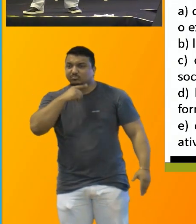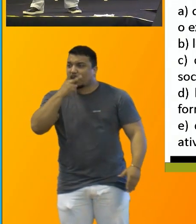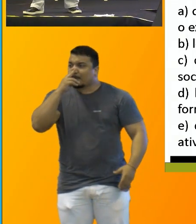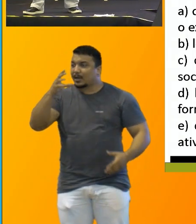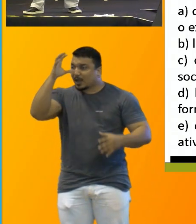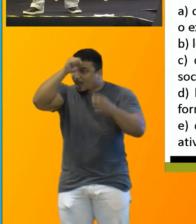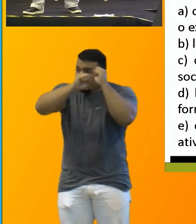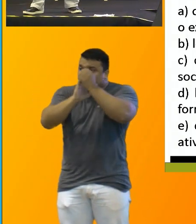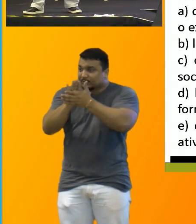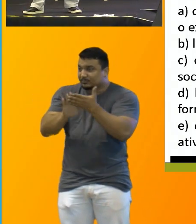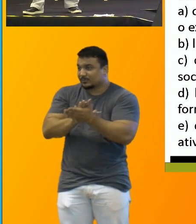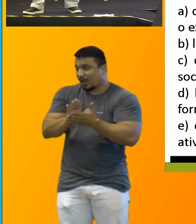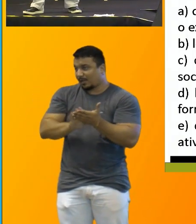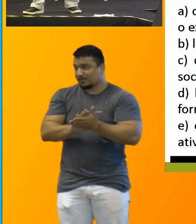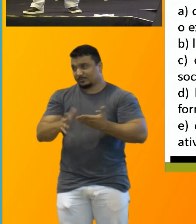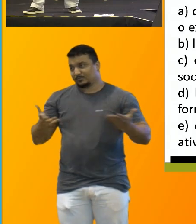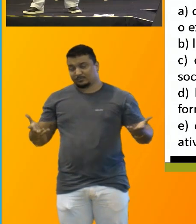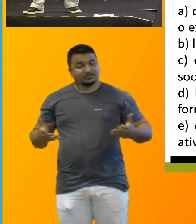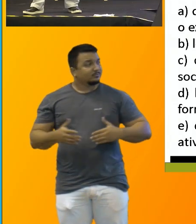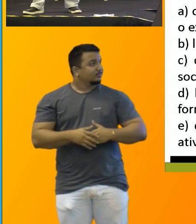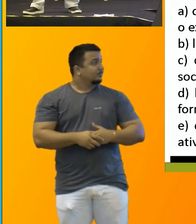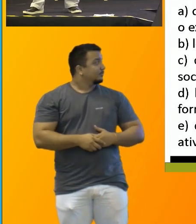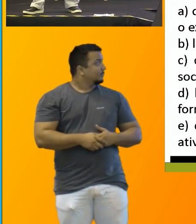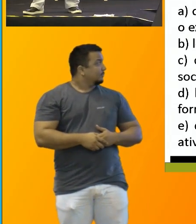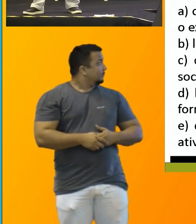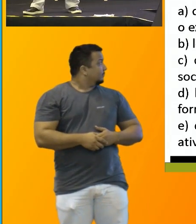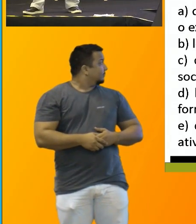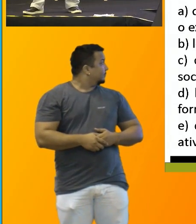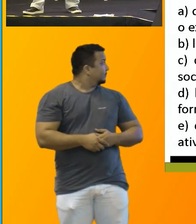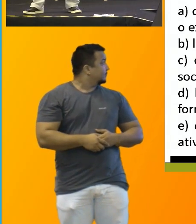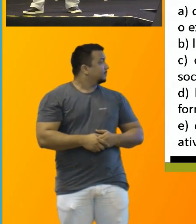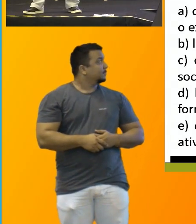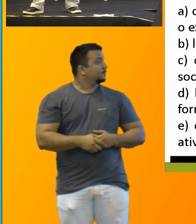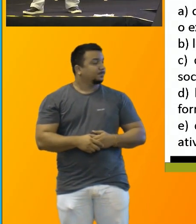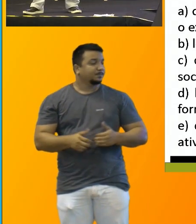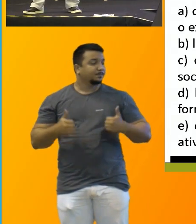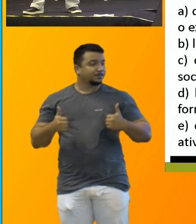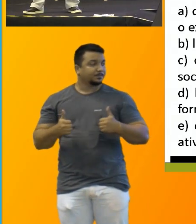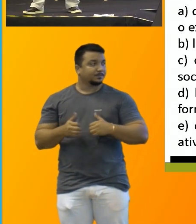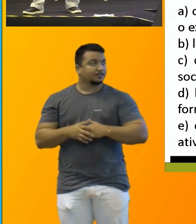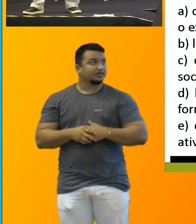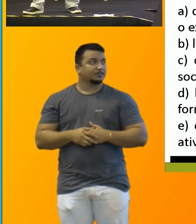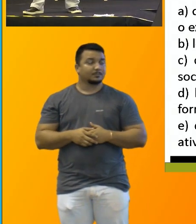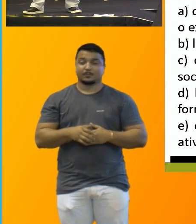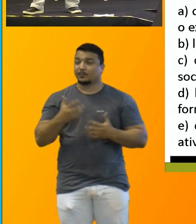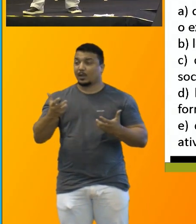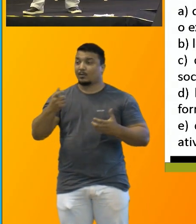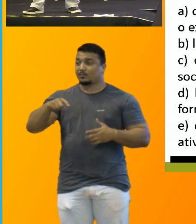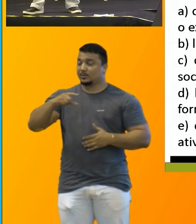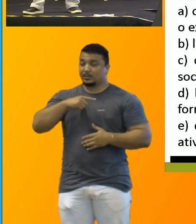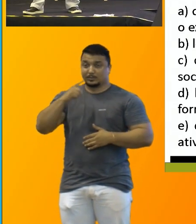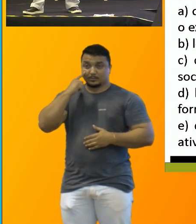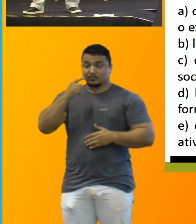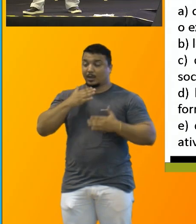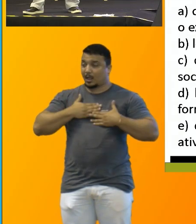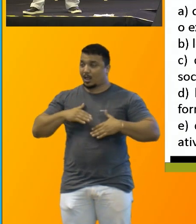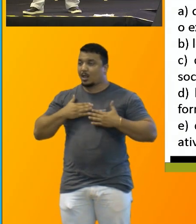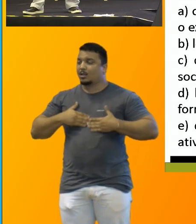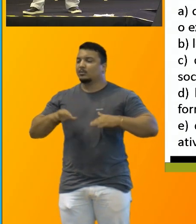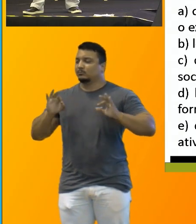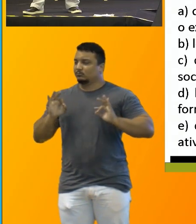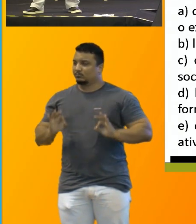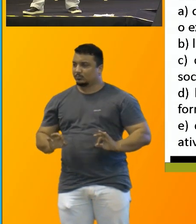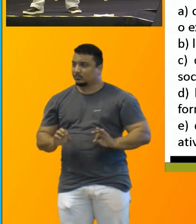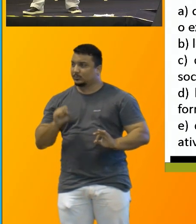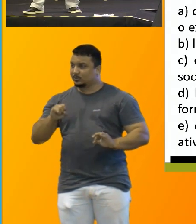com o assunto que foi ministrado, ela vai ter pouca utilidade. Eu quero que vocês fiquem à vontade para dizer